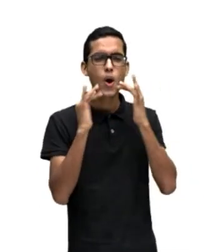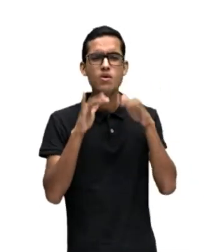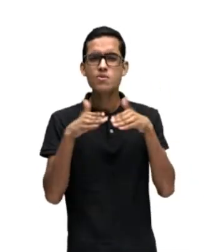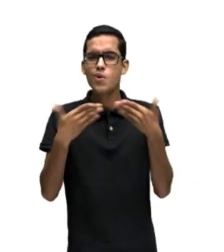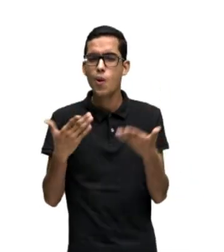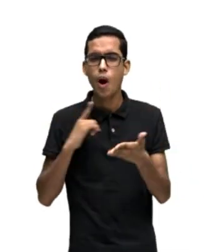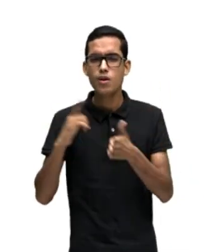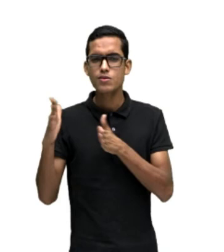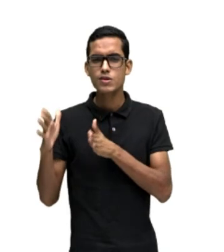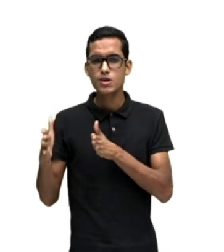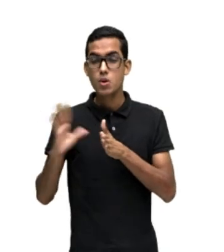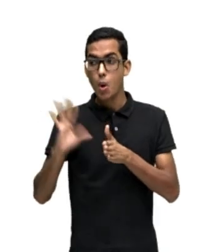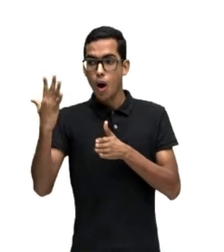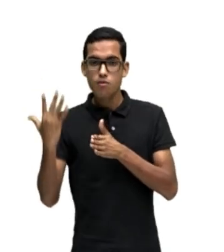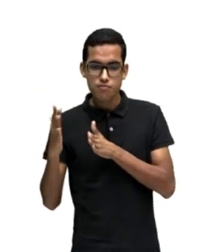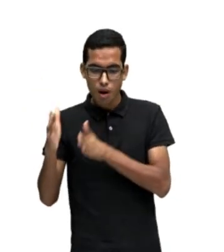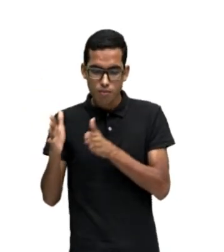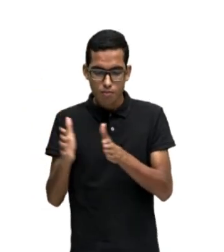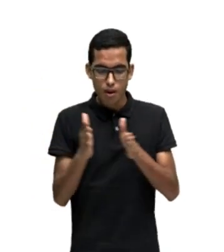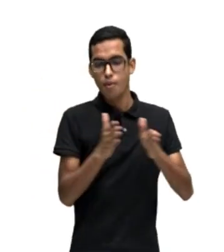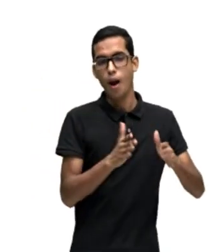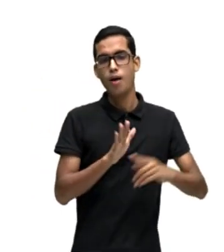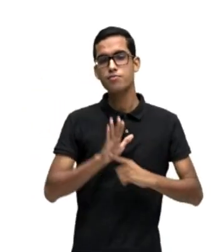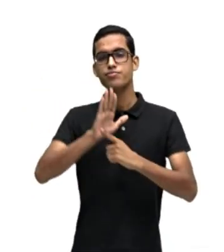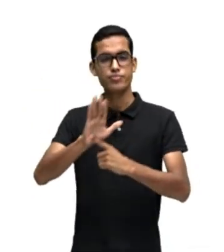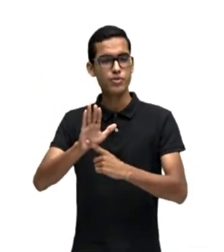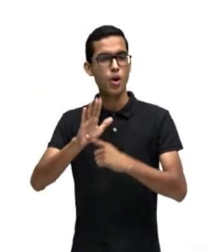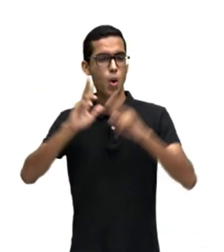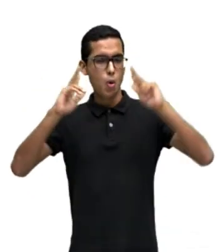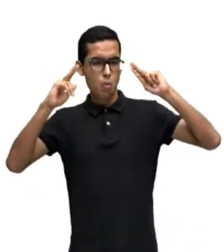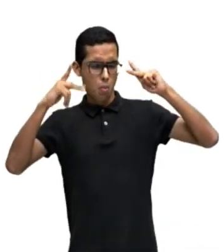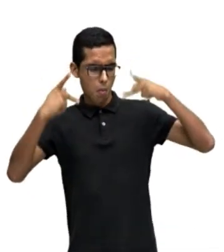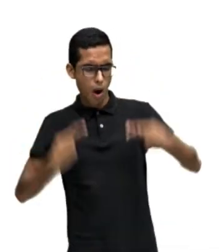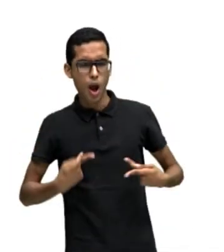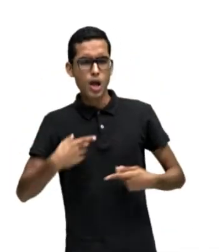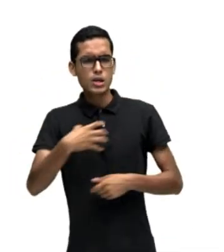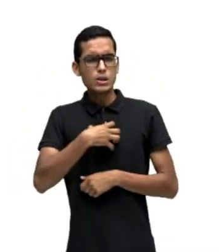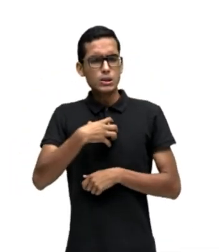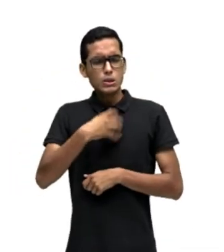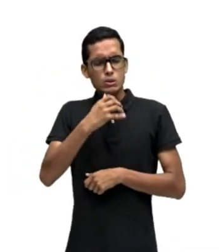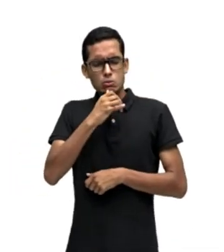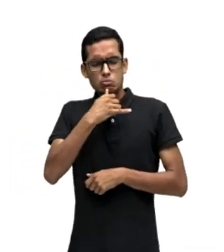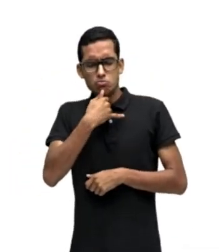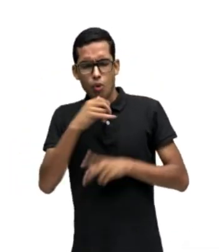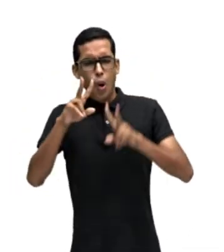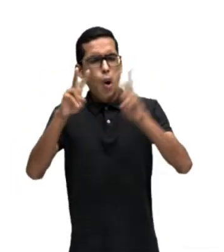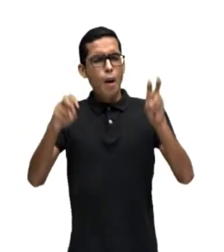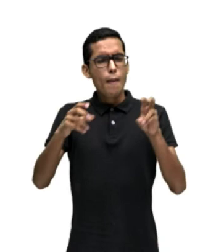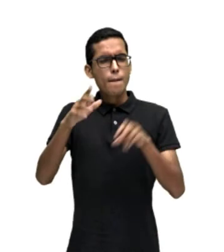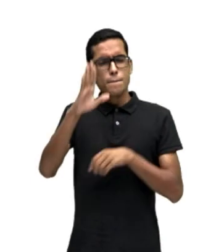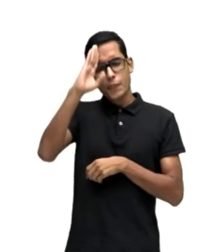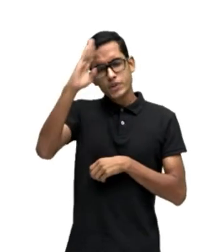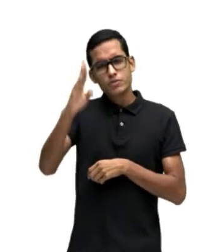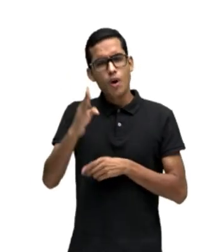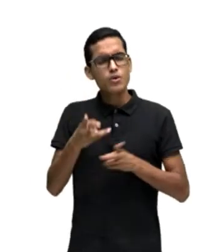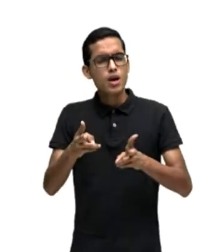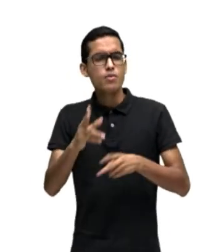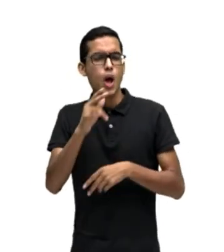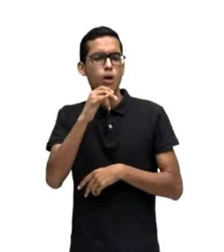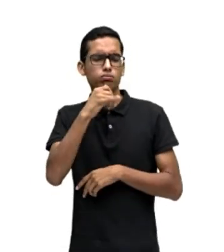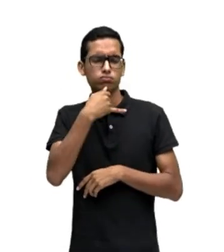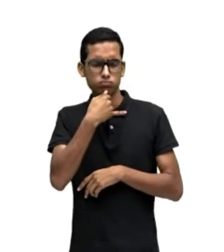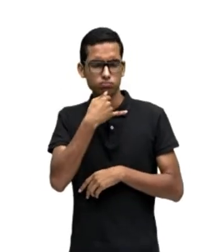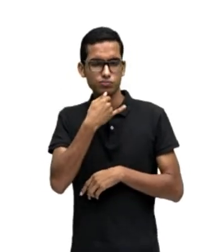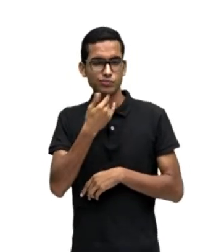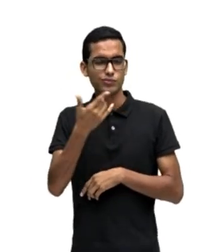conflitos sentimentais humanos, muitas vezes com um tema geral triste. E eu tenho certeza que todos vocês